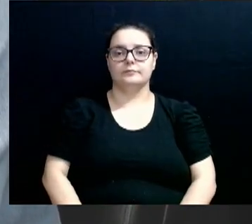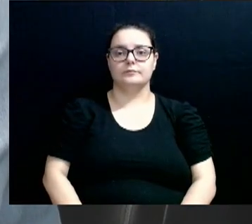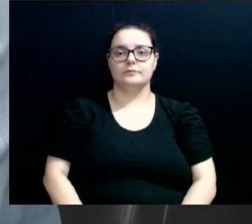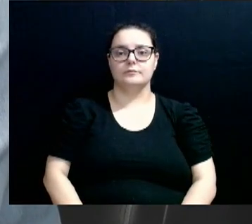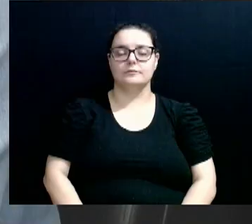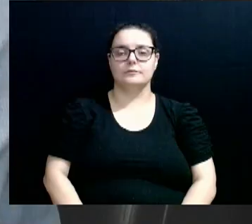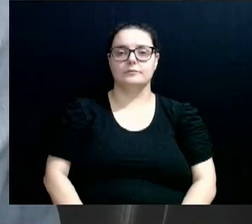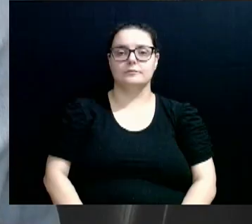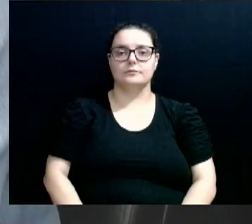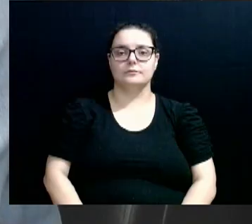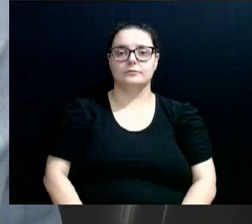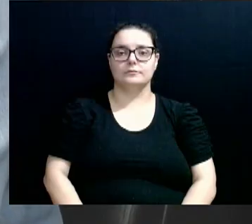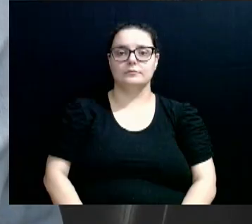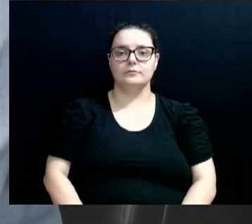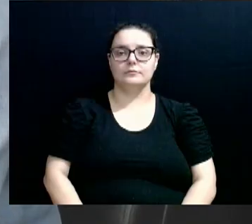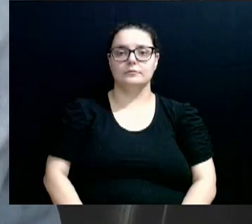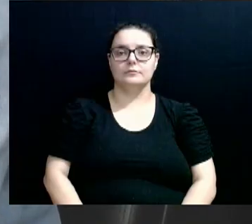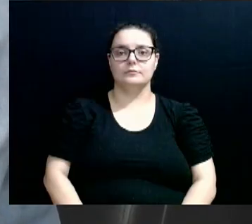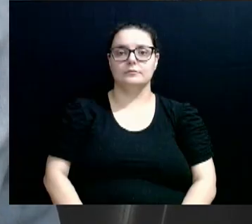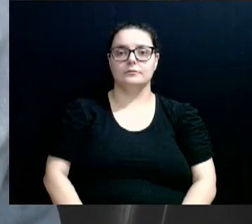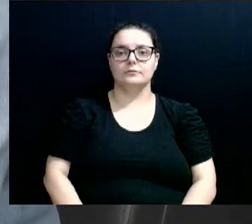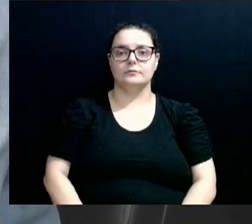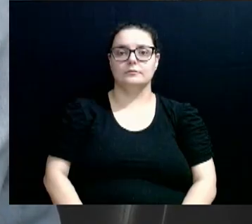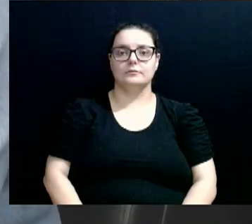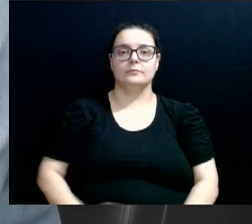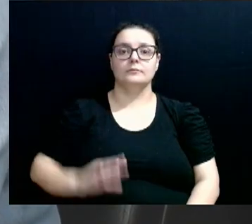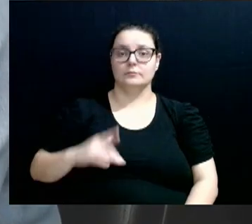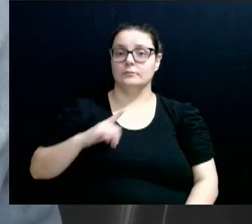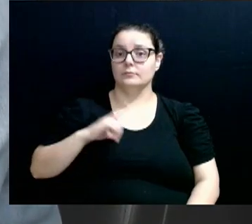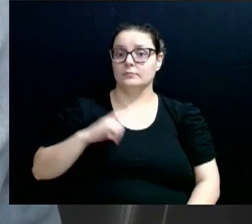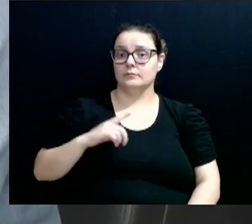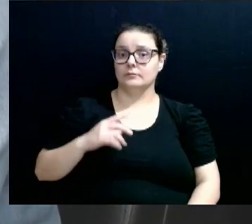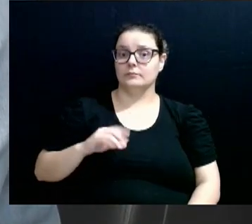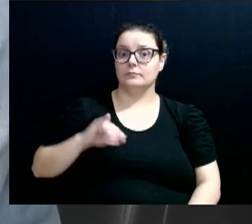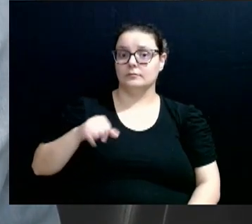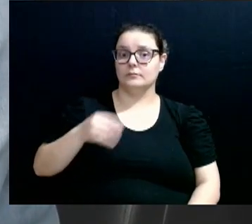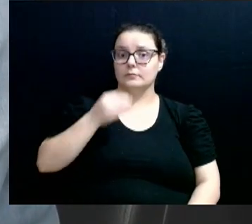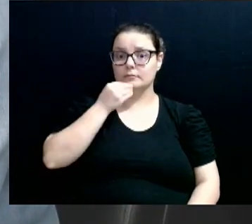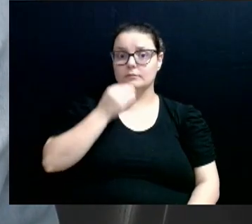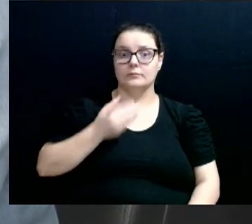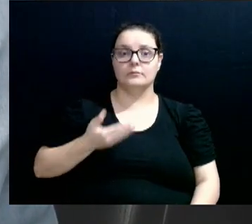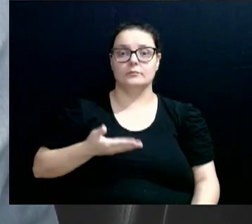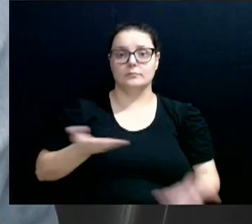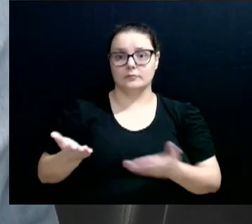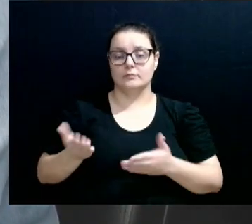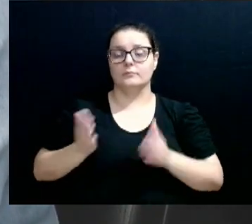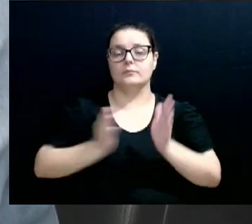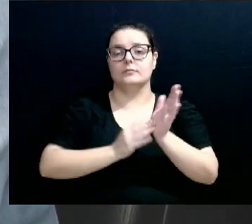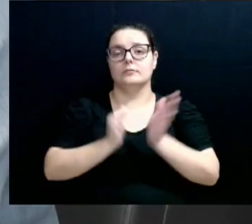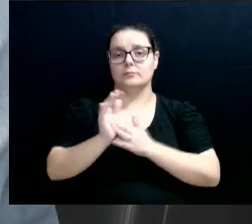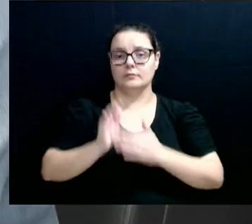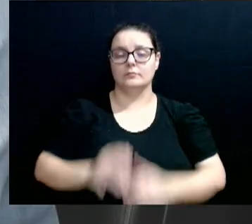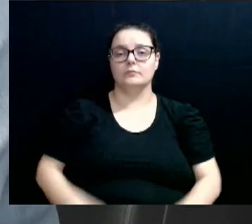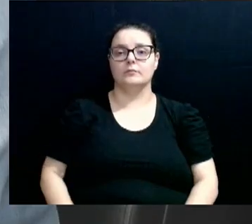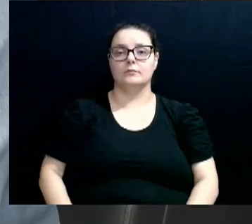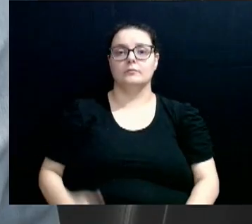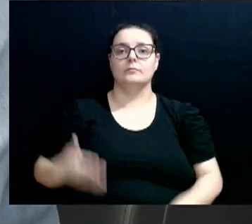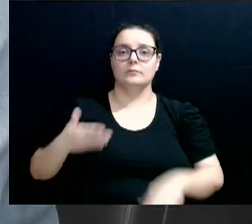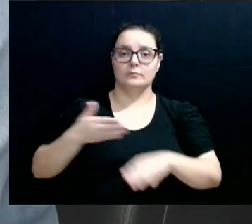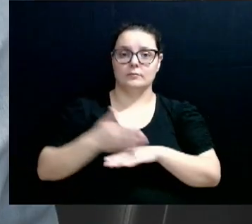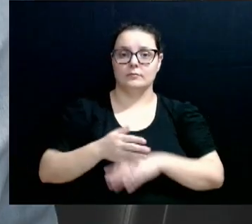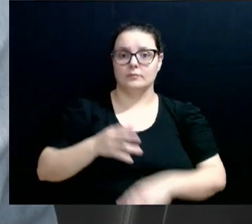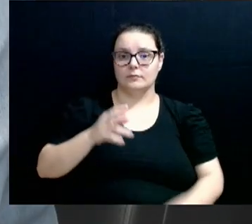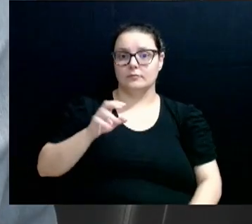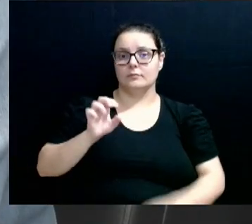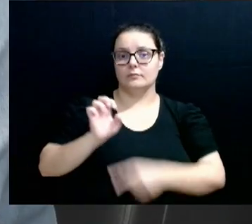E assim que eu tive a oportunidade, eu prestei o concurso, né? E aí eu ingressei no Estado como professor